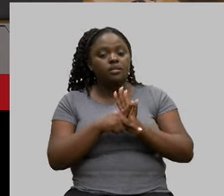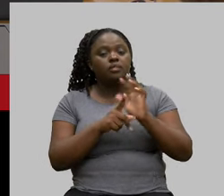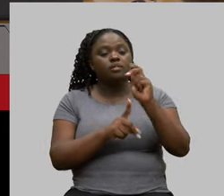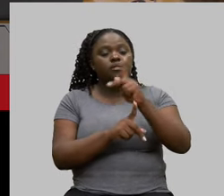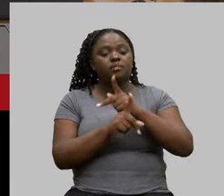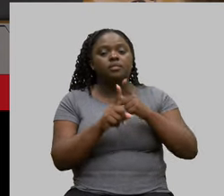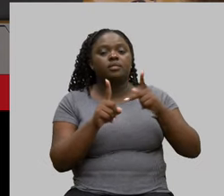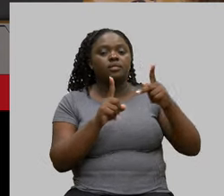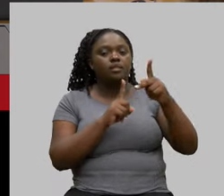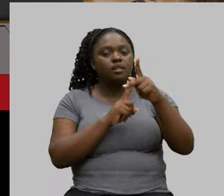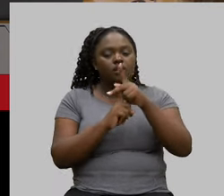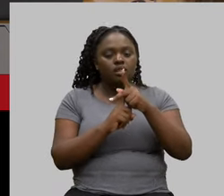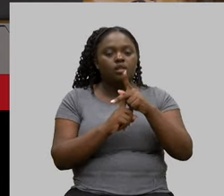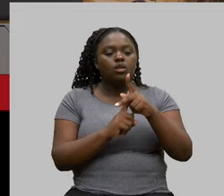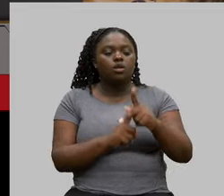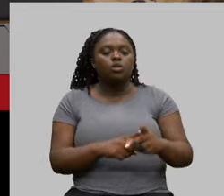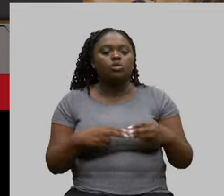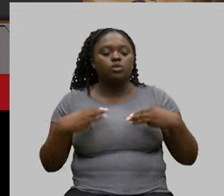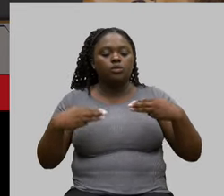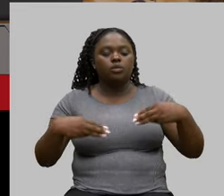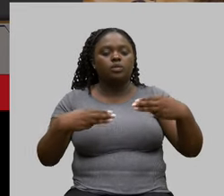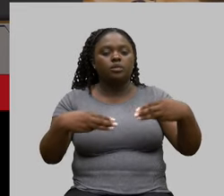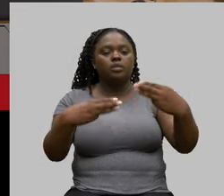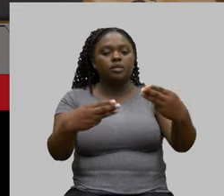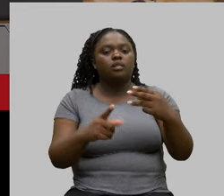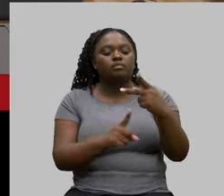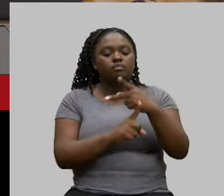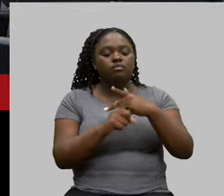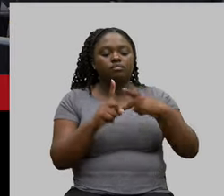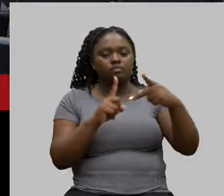social do Ministério da Previdência